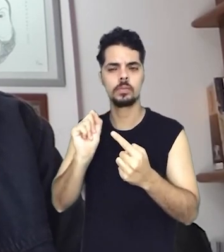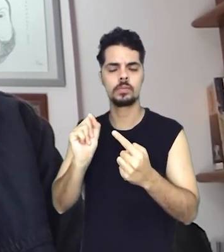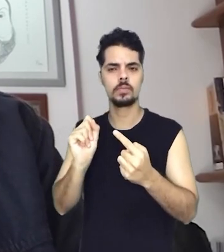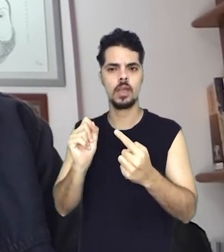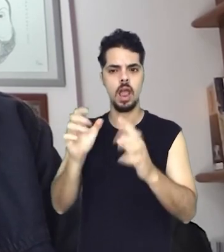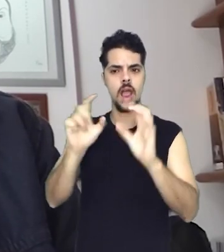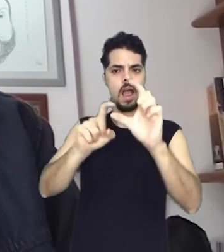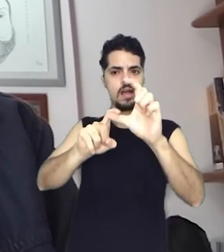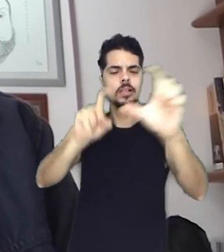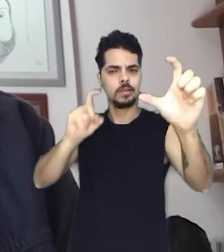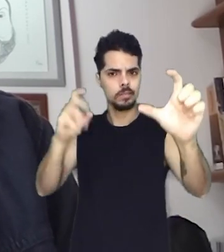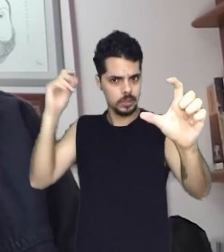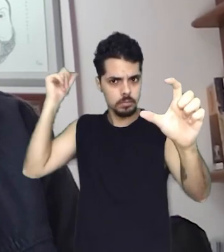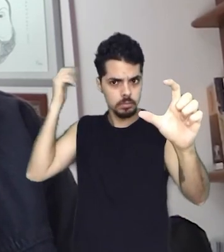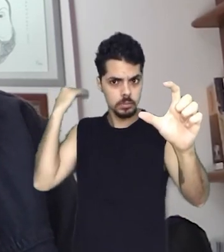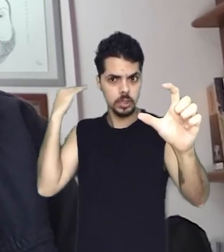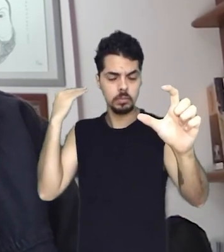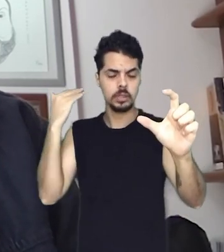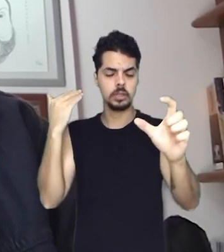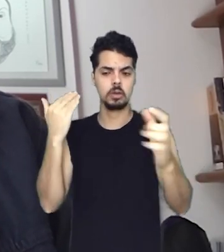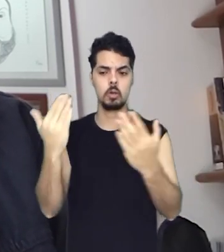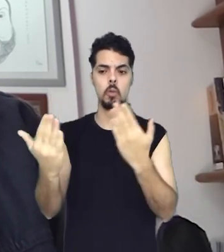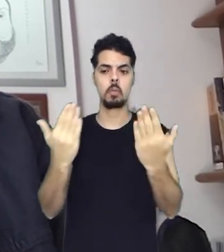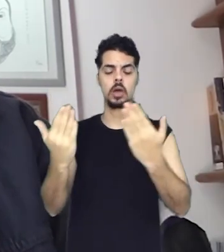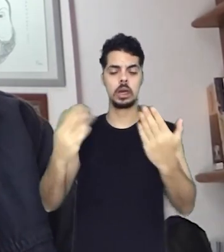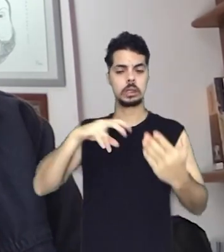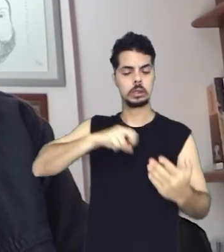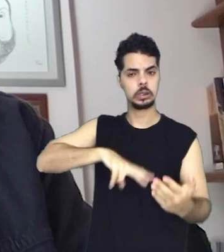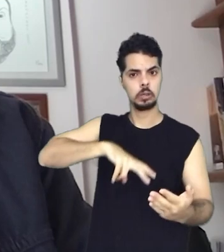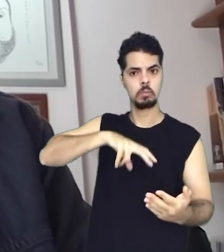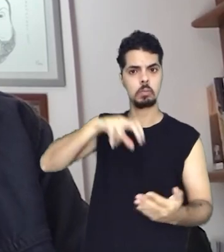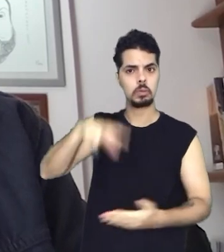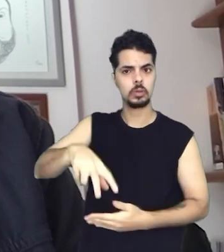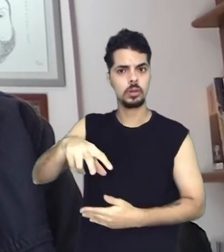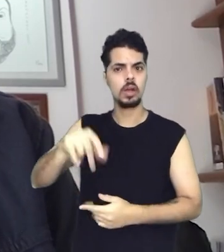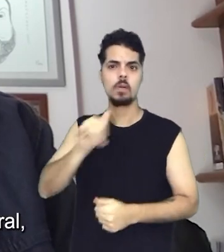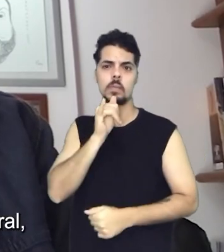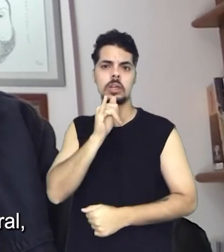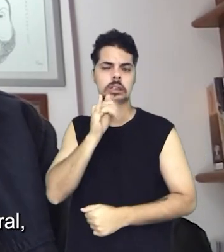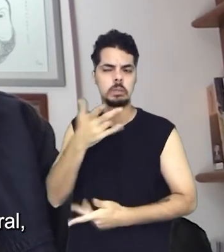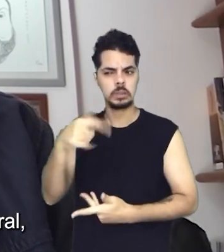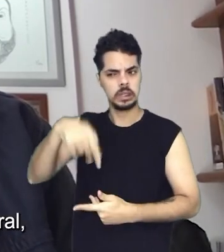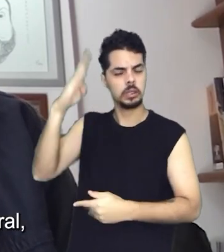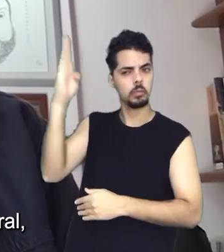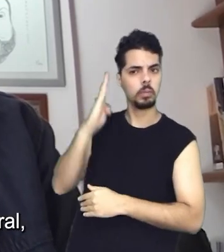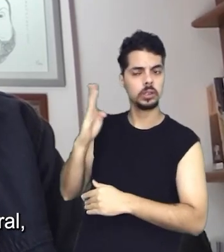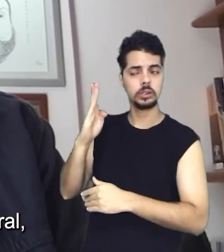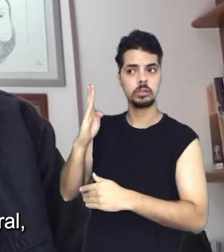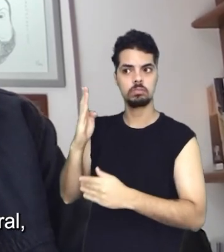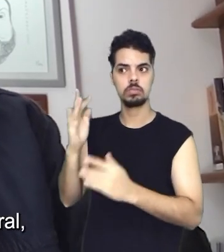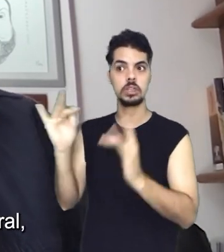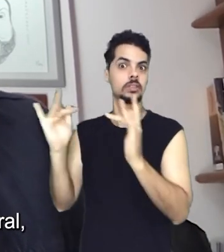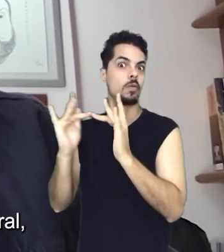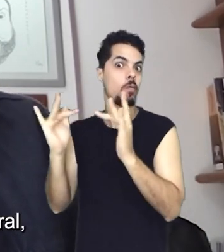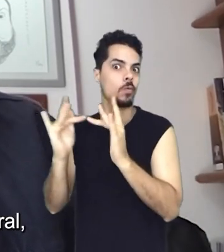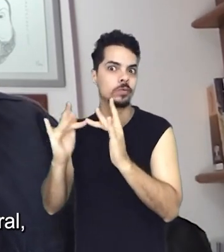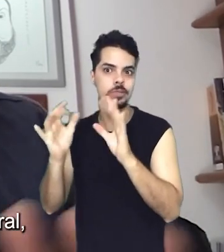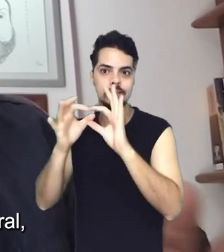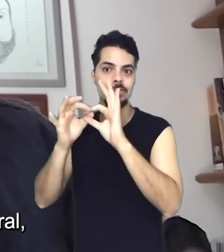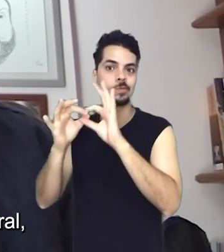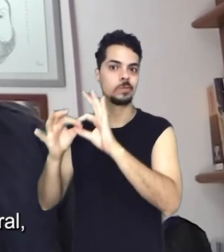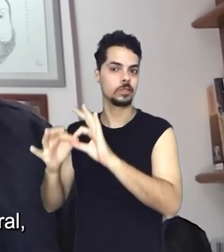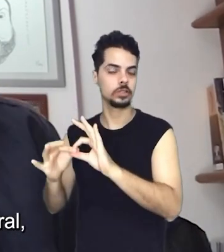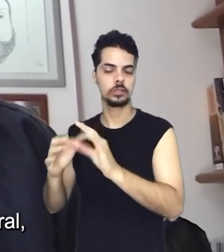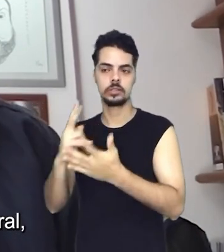razões a primeira delas é que a independência do Haiti e a independência do Brasil estão vinculadas